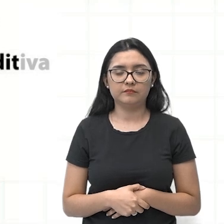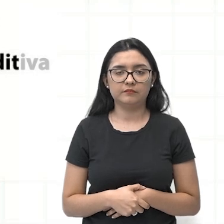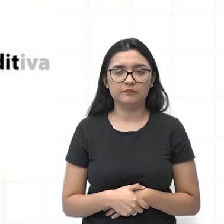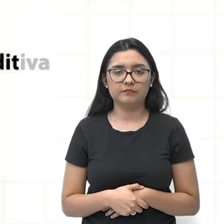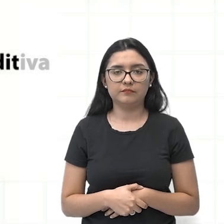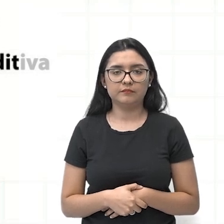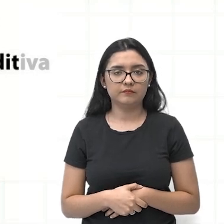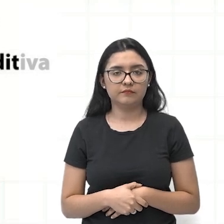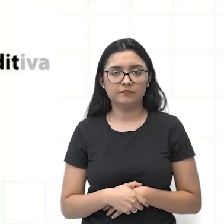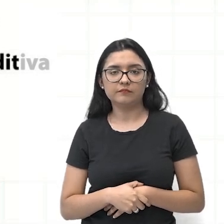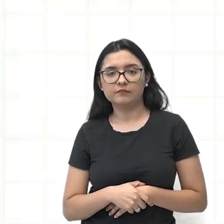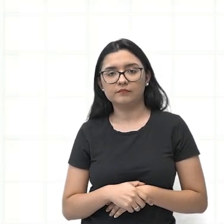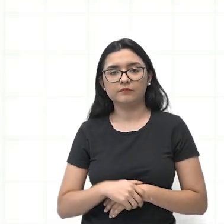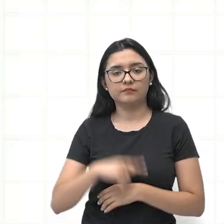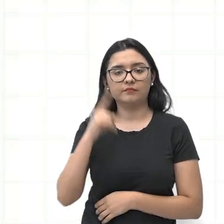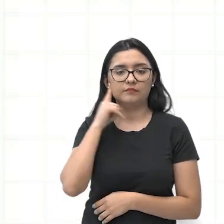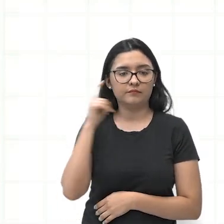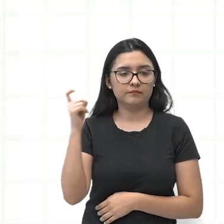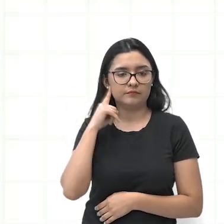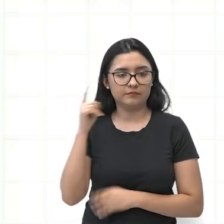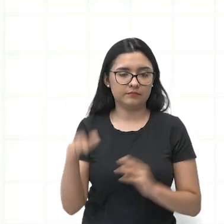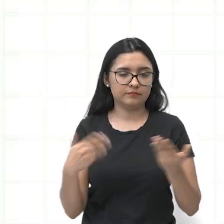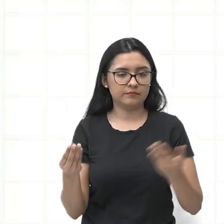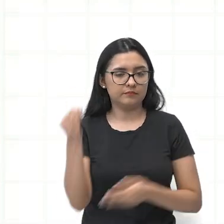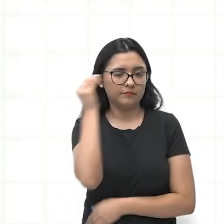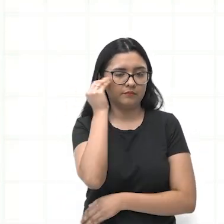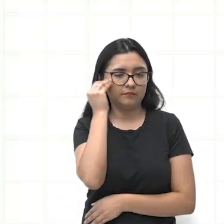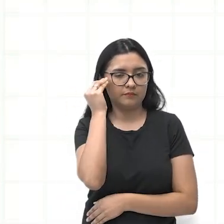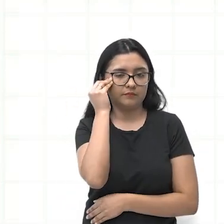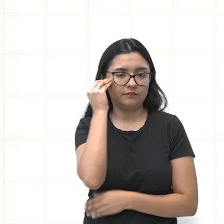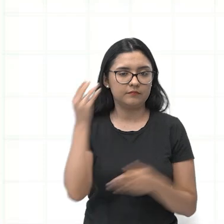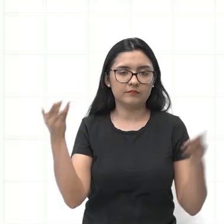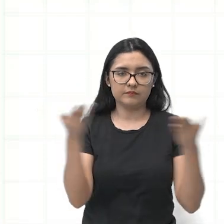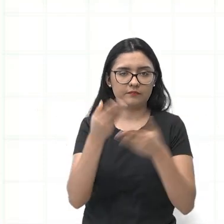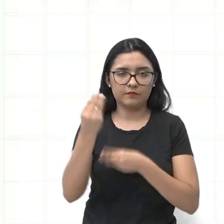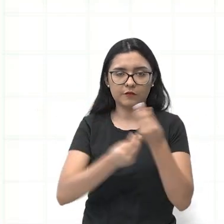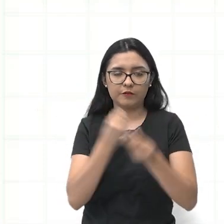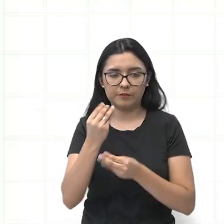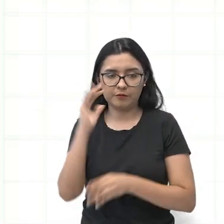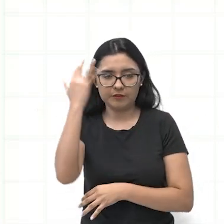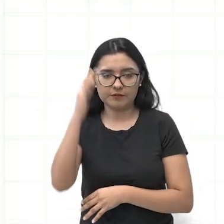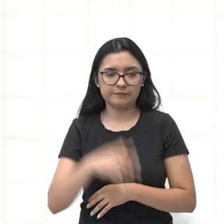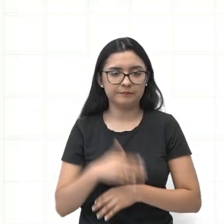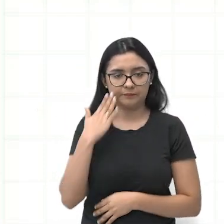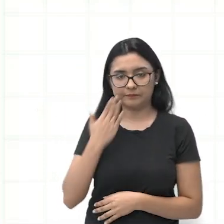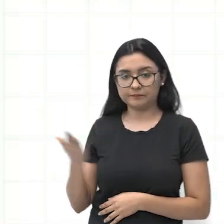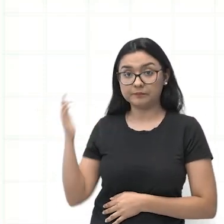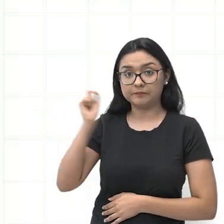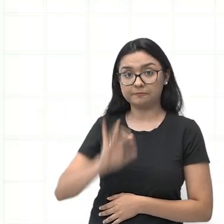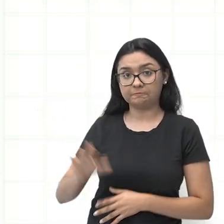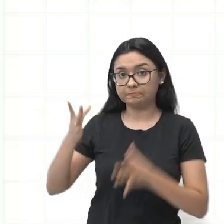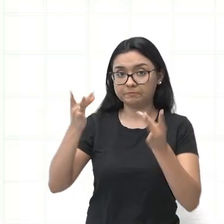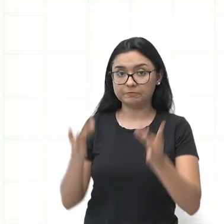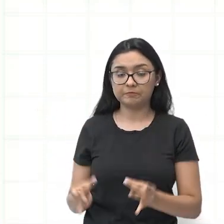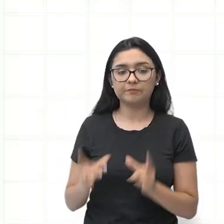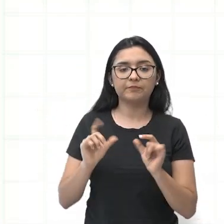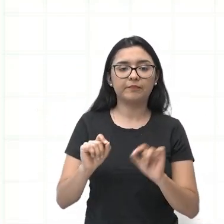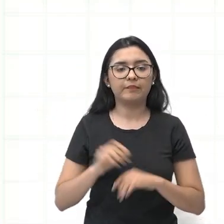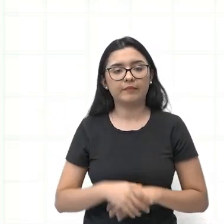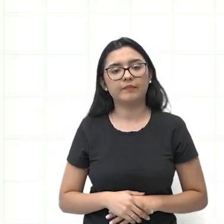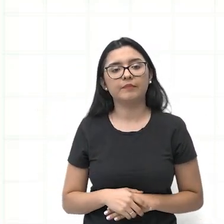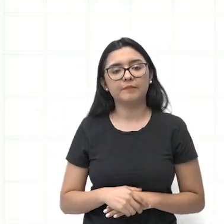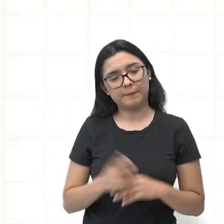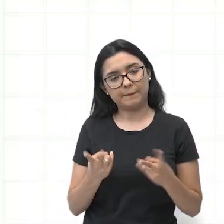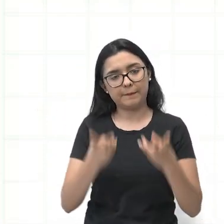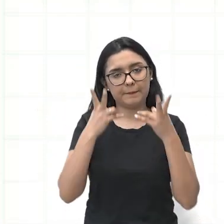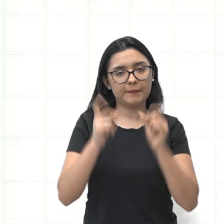em forma de som. Vamos ver isso agora de verdade, como é que fica. Então, aqui, tá aqui